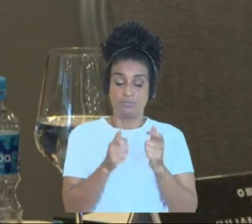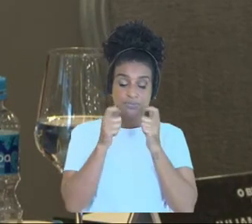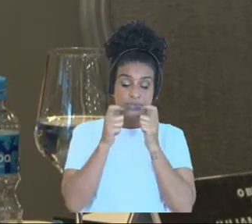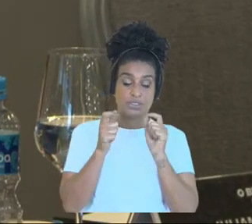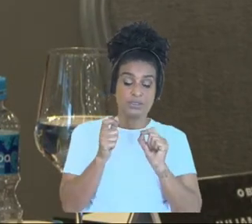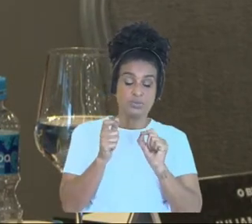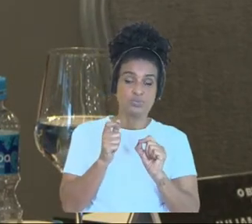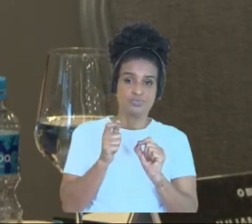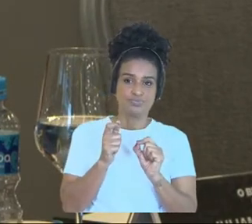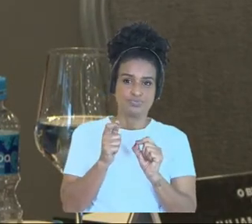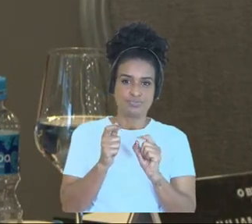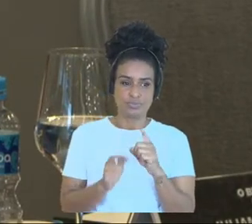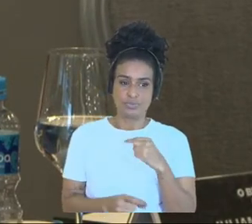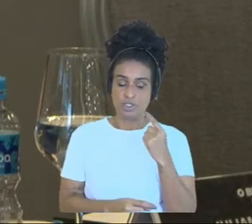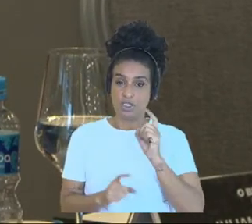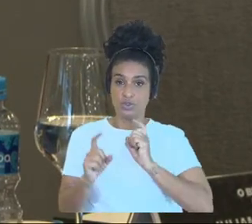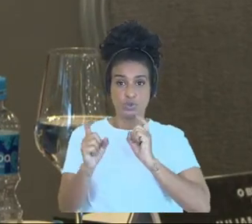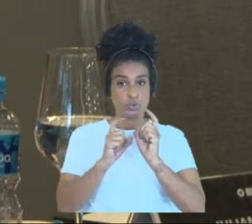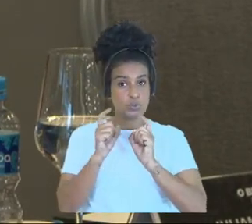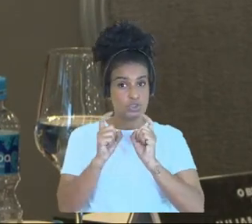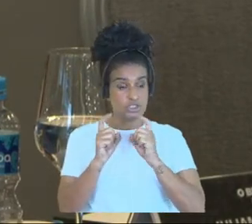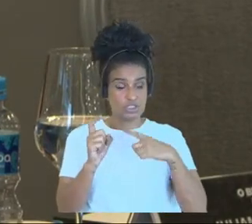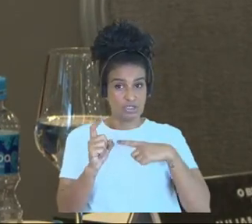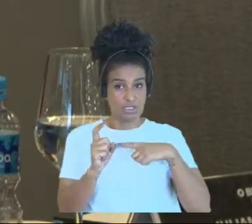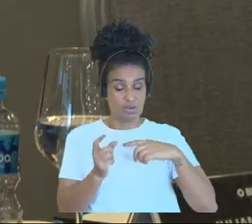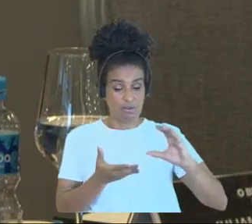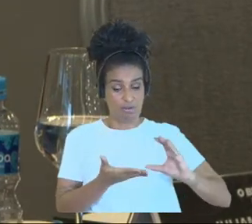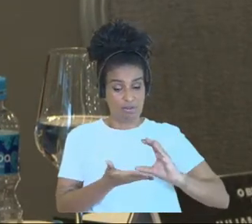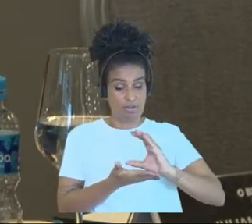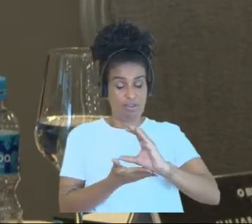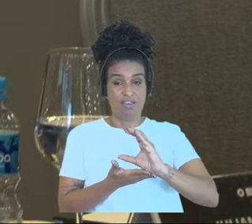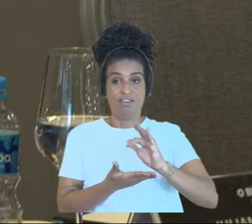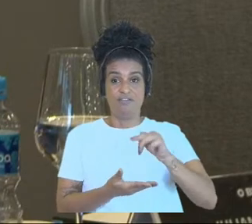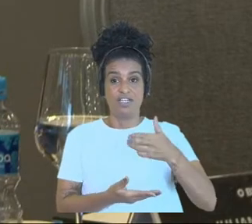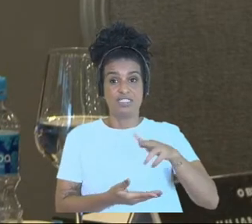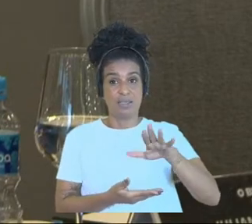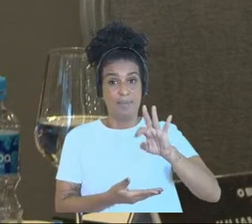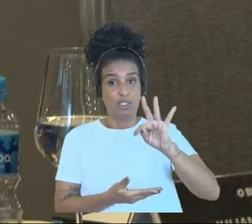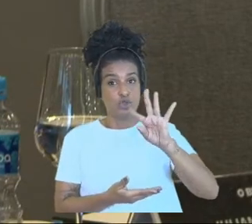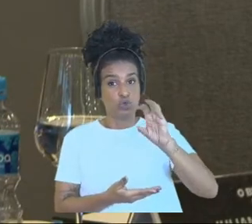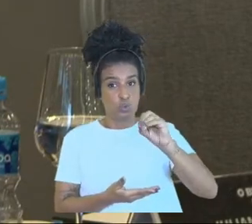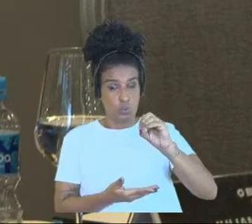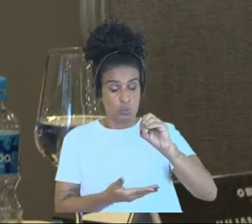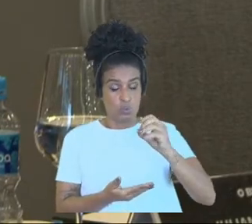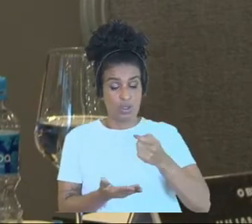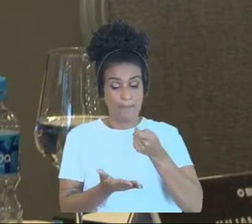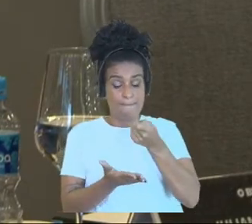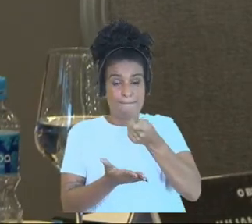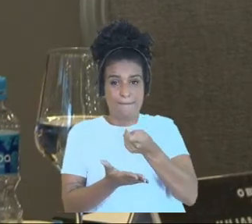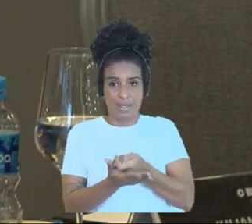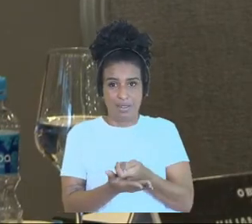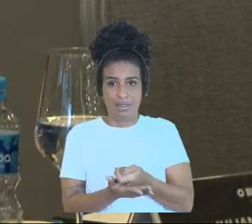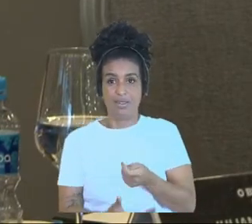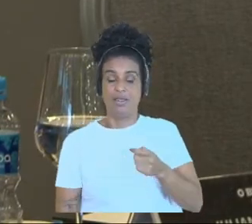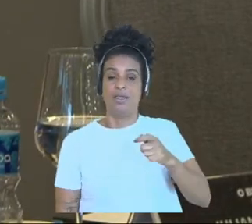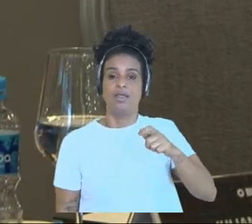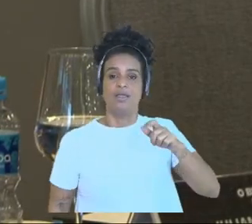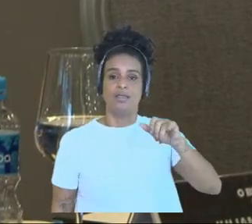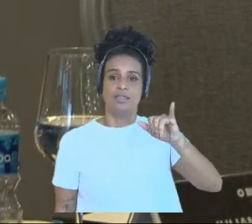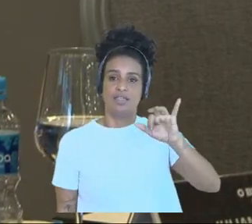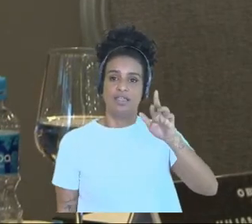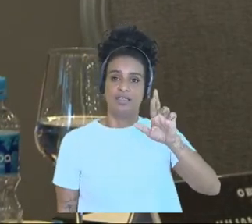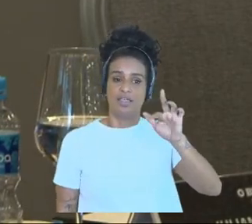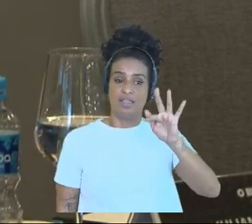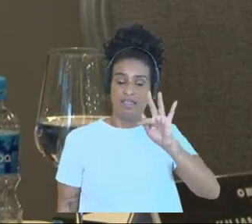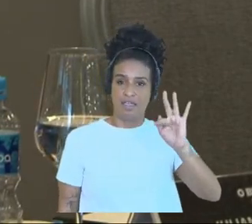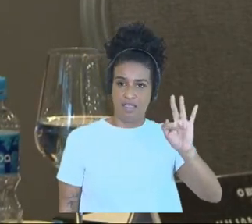para uma questão que a gente não está discutindo, que é a questão do financiamento dessas despesas permanentes. A LRF, Lei de Responsabilidade Fiscal, estipula